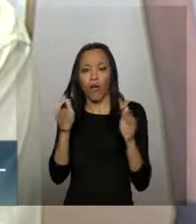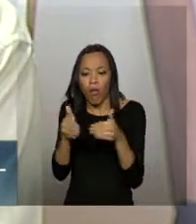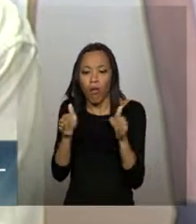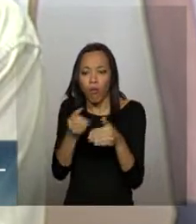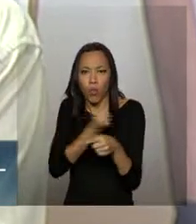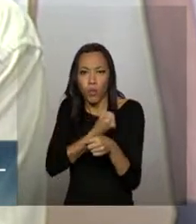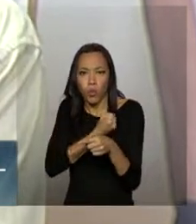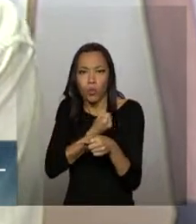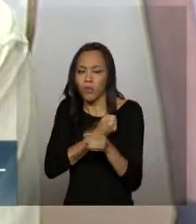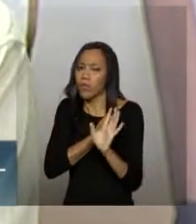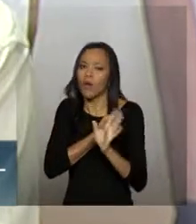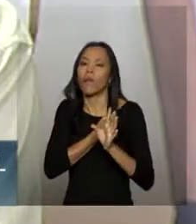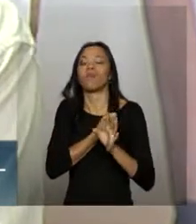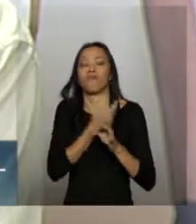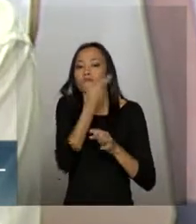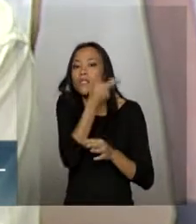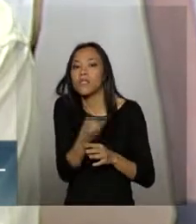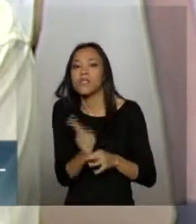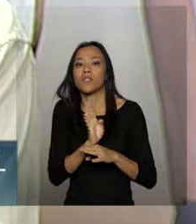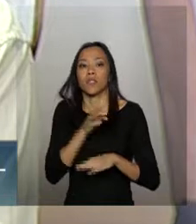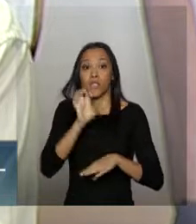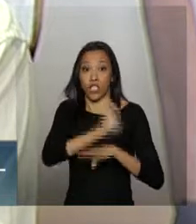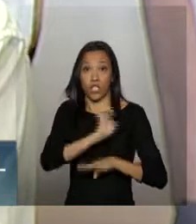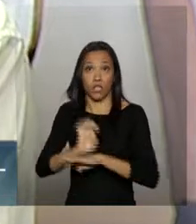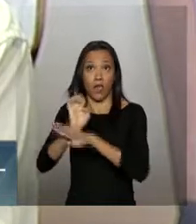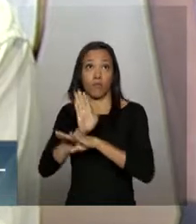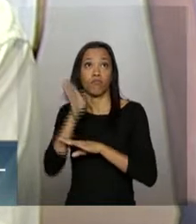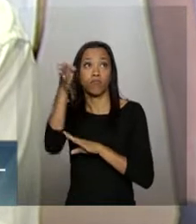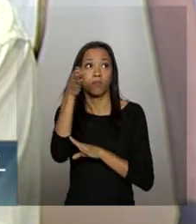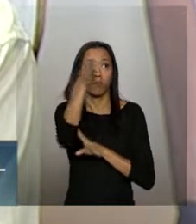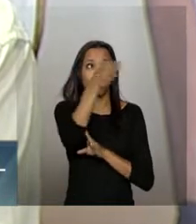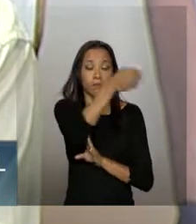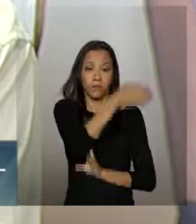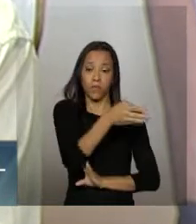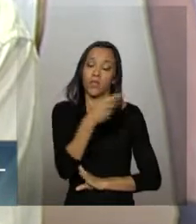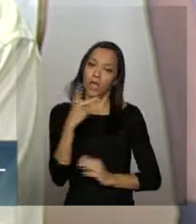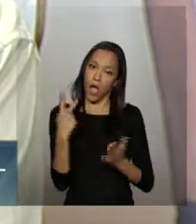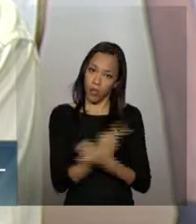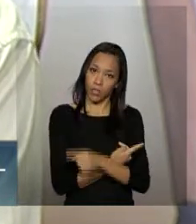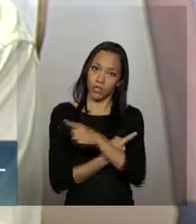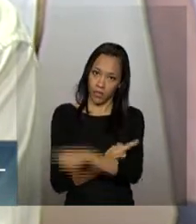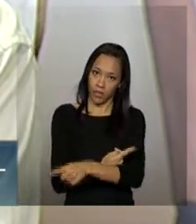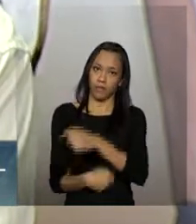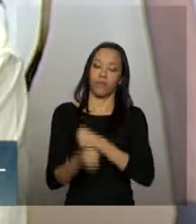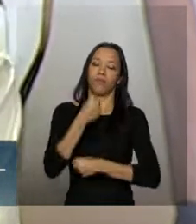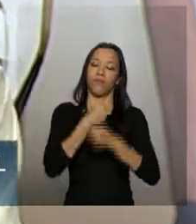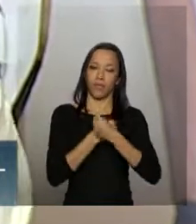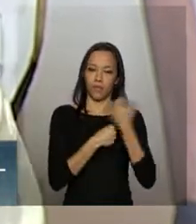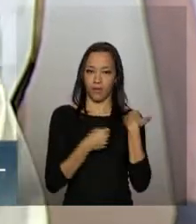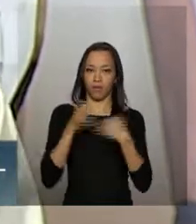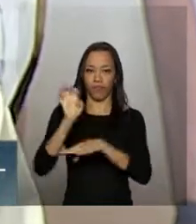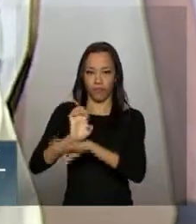fazendo visita aos estados, fazendo discussões coletivas, é de que este foi o caso no ano passado.